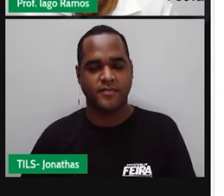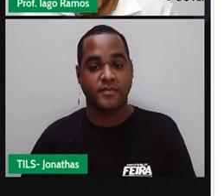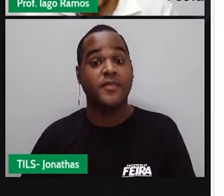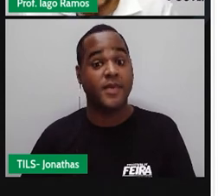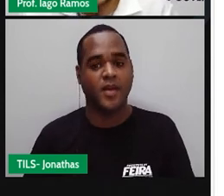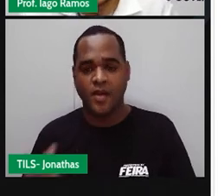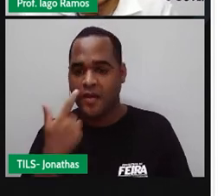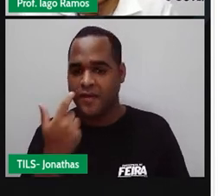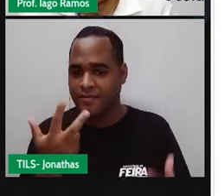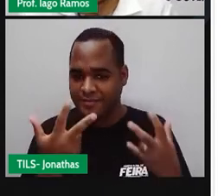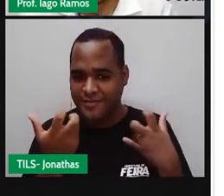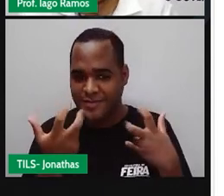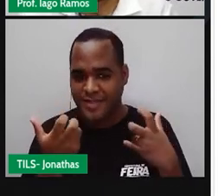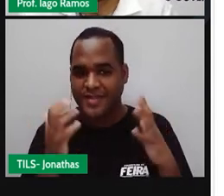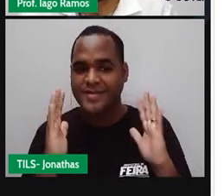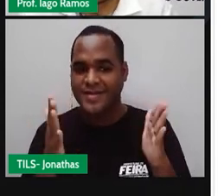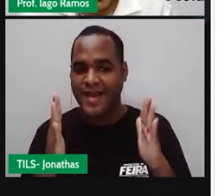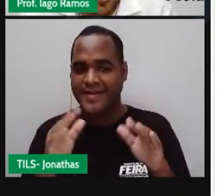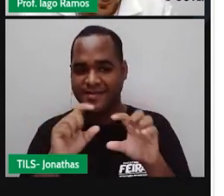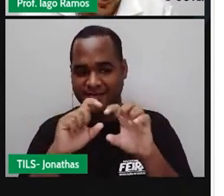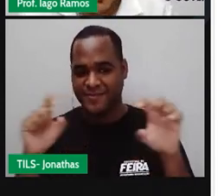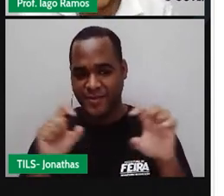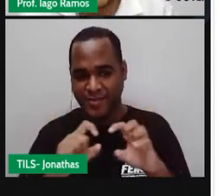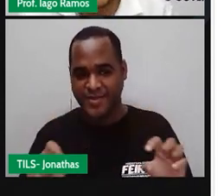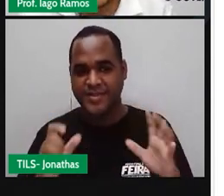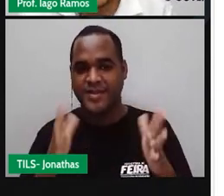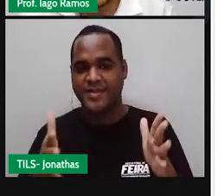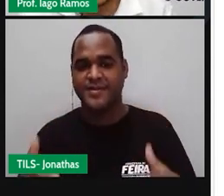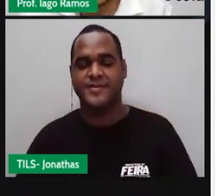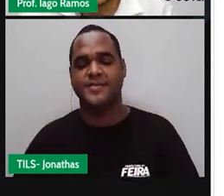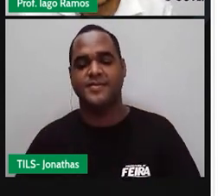e olha só aparecendo ali para você